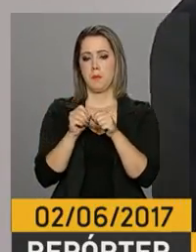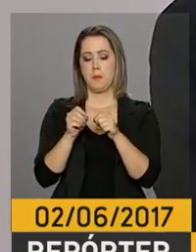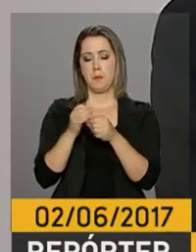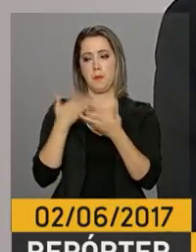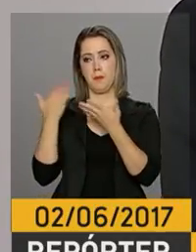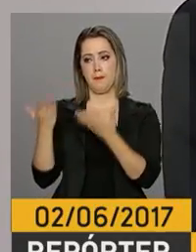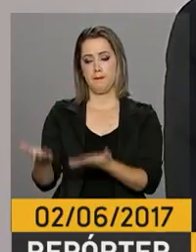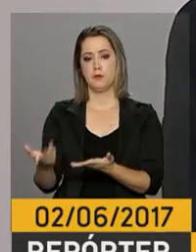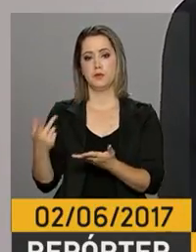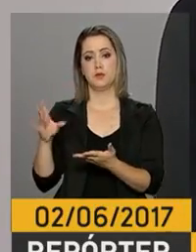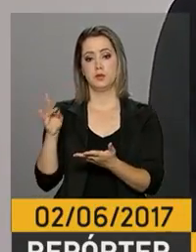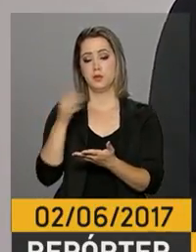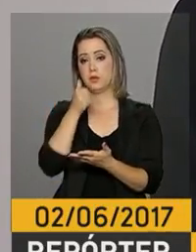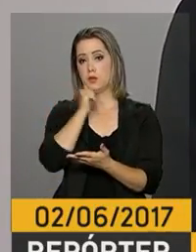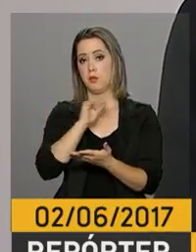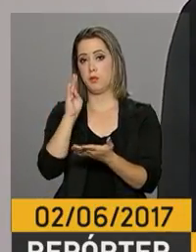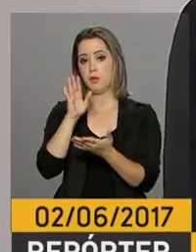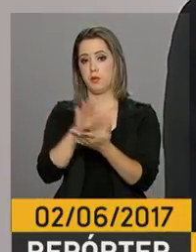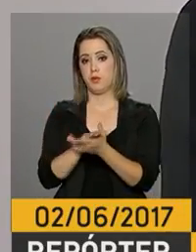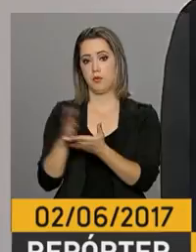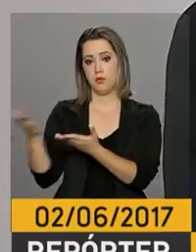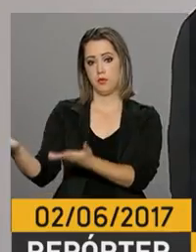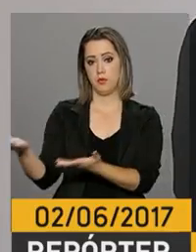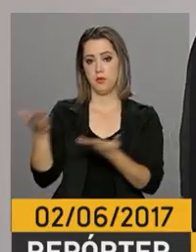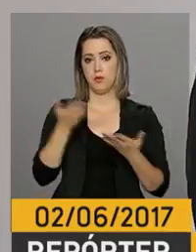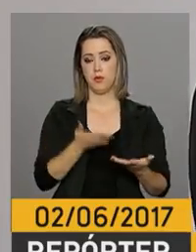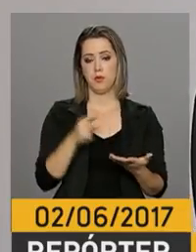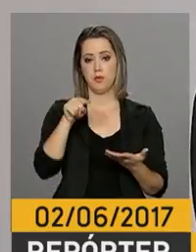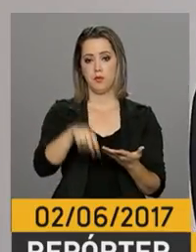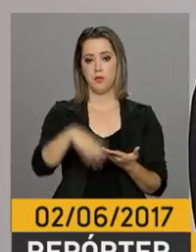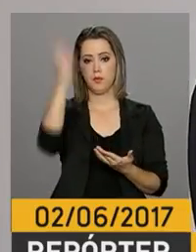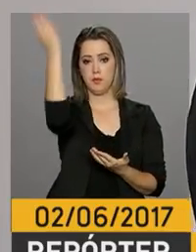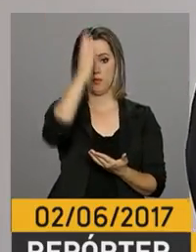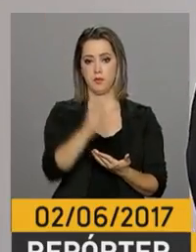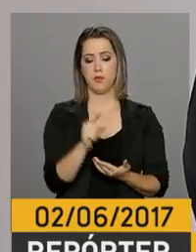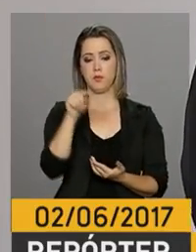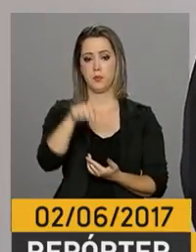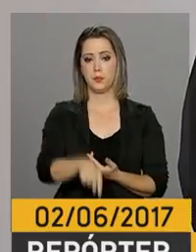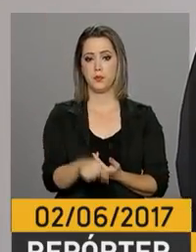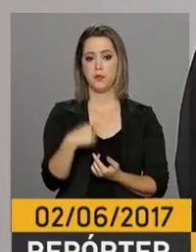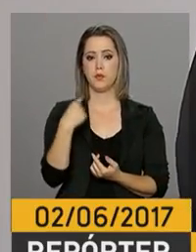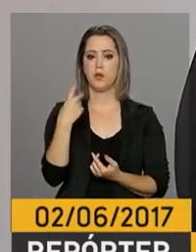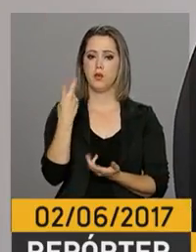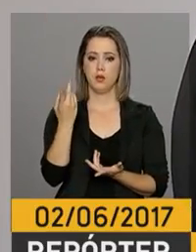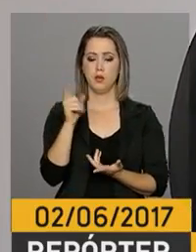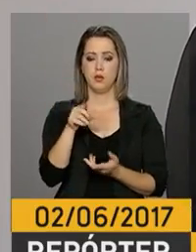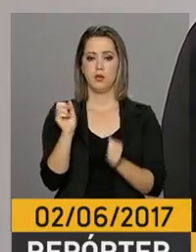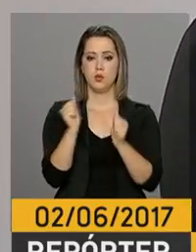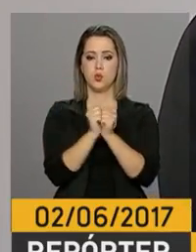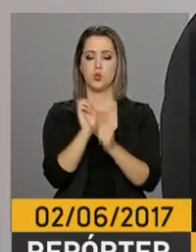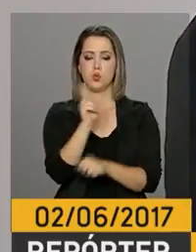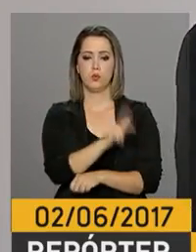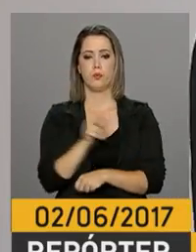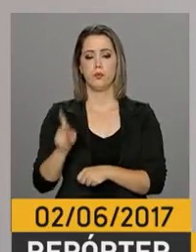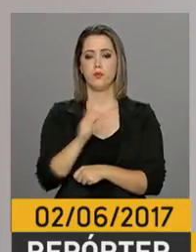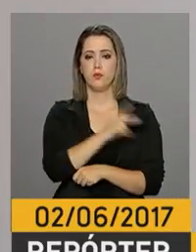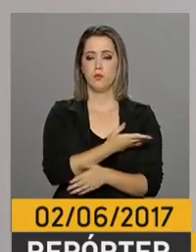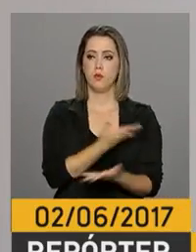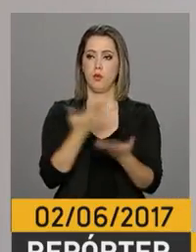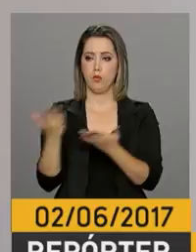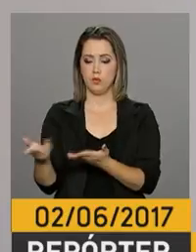sua esposa ao brasil e aqui naturalmente ao lado dos professores